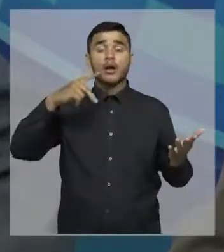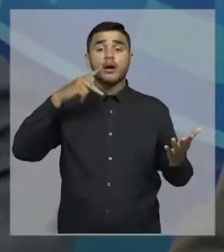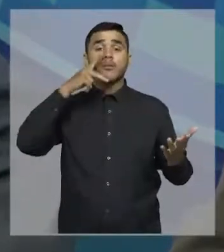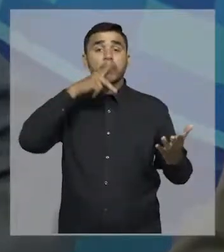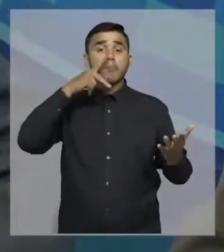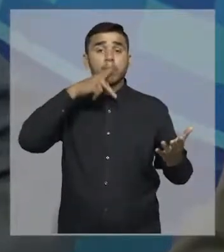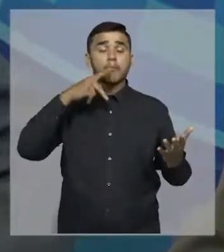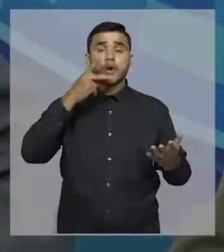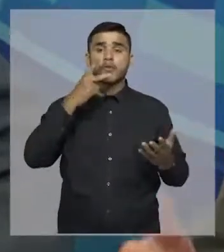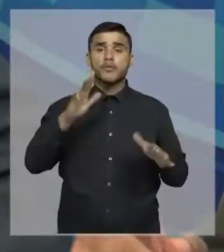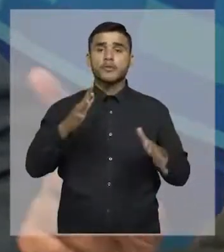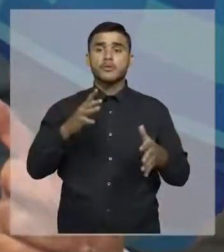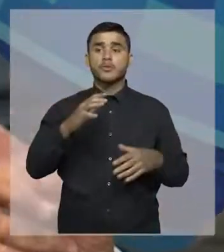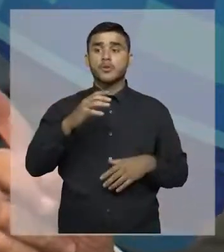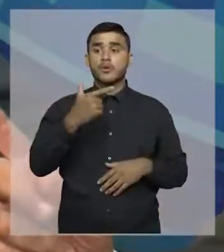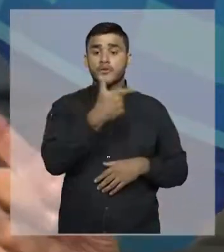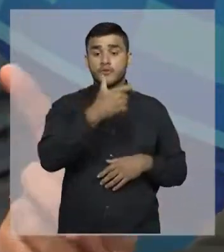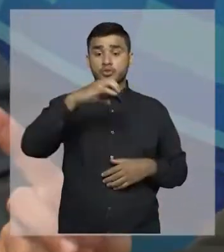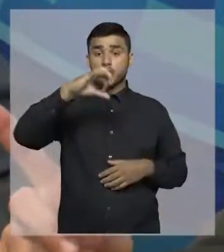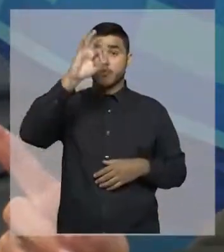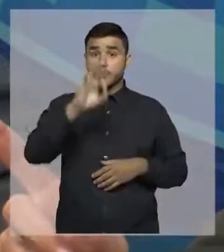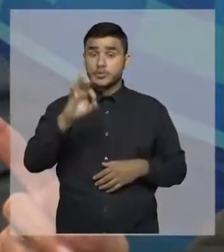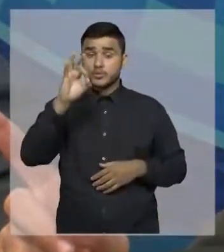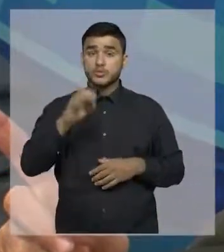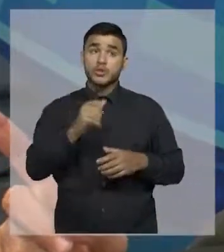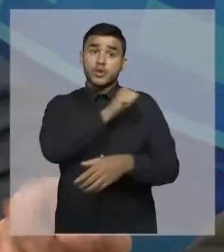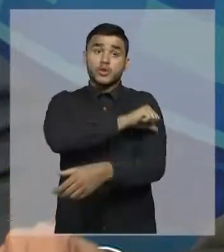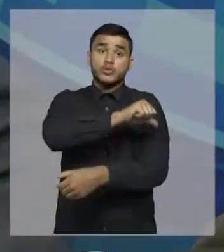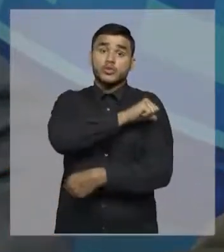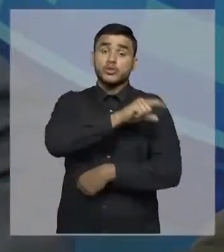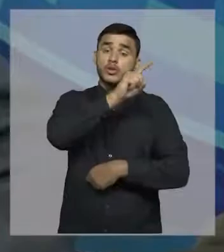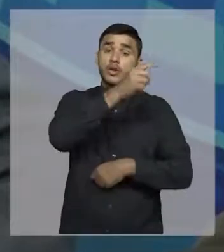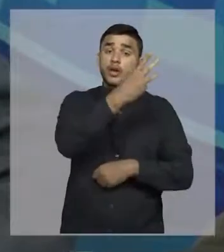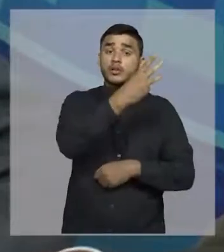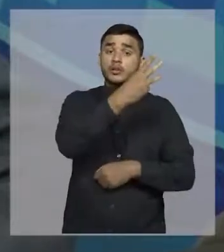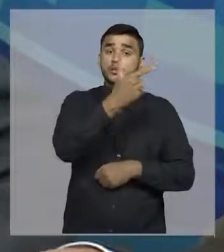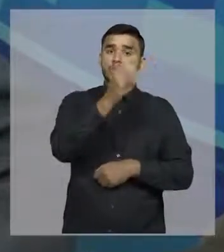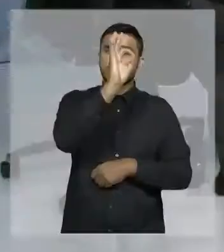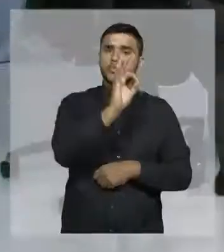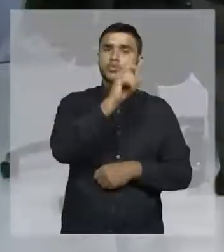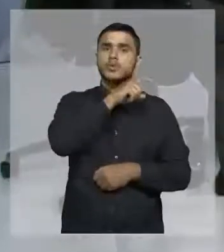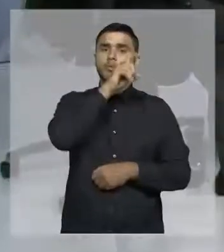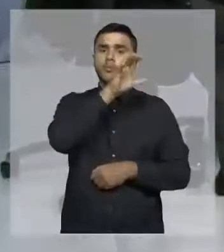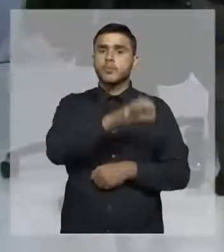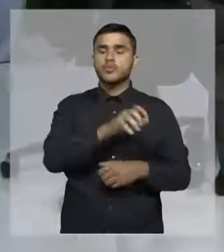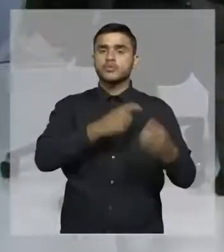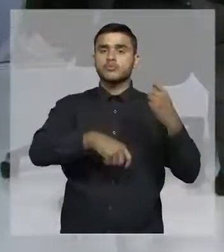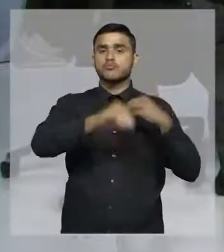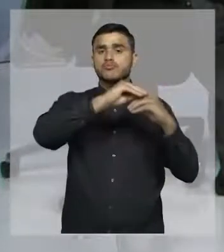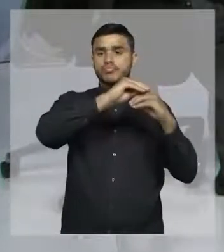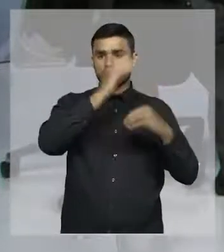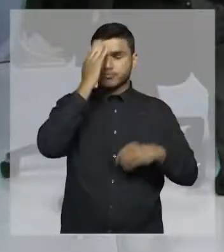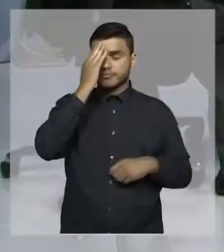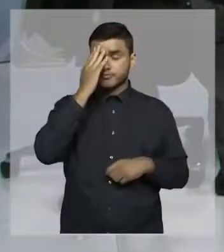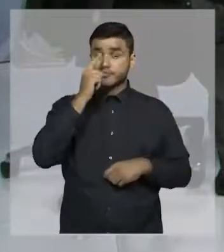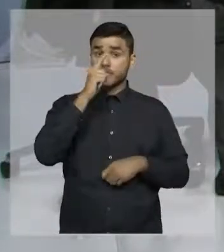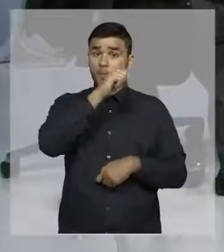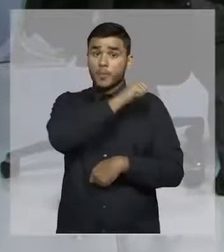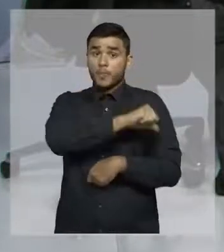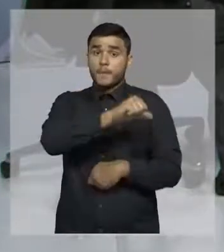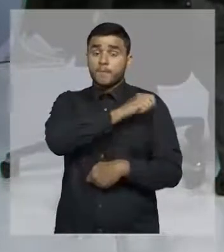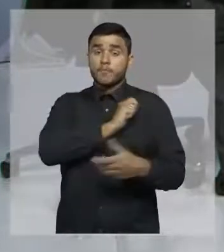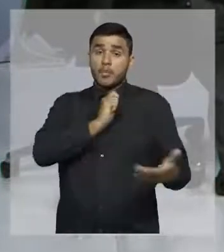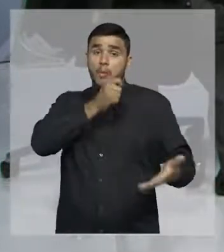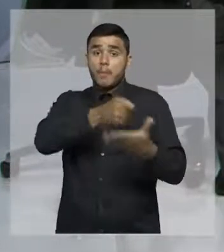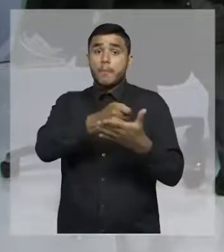era 29%. No Rio de Janeiro é 32%. O estado do Rio ganha mais quando você paga na bomba de